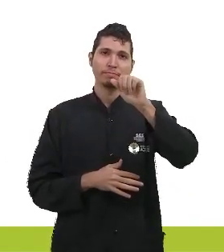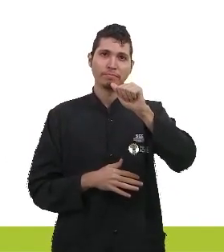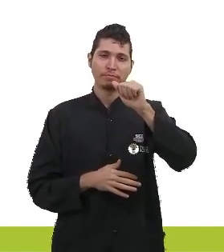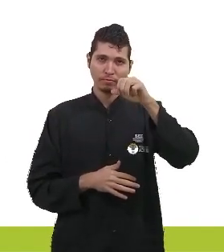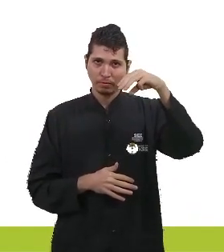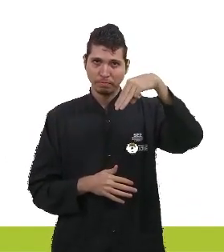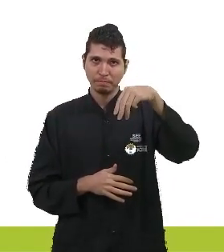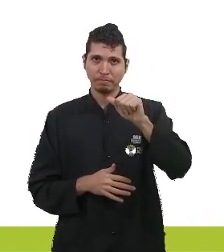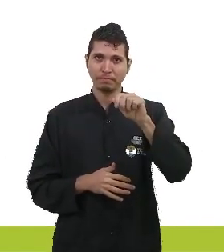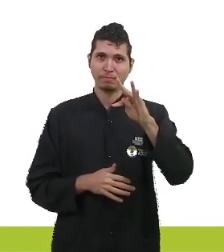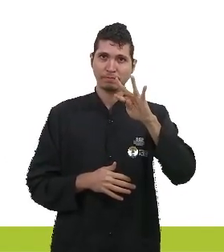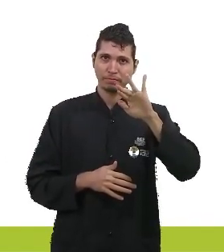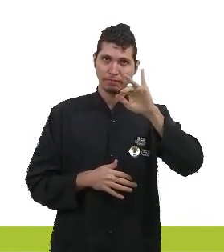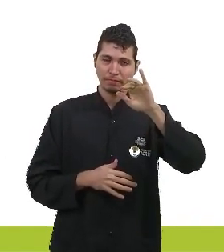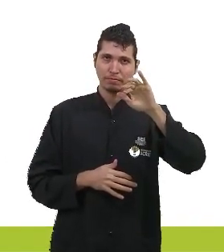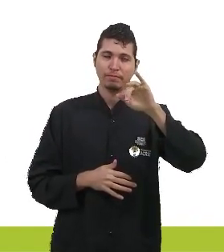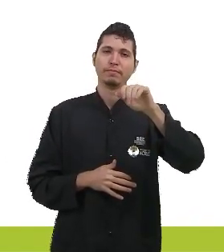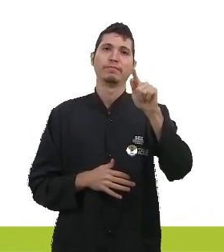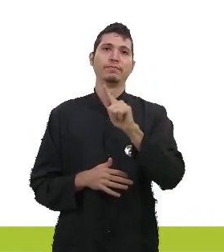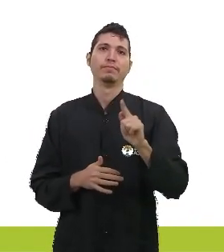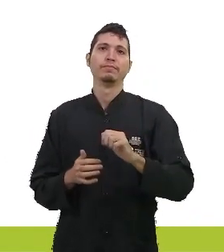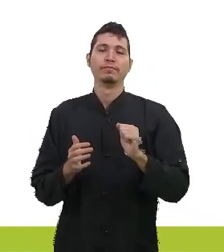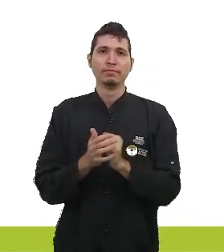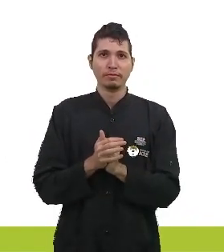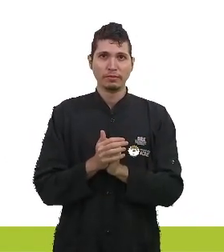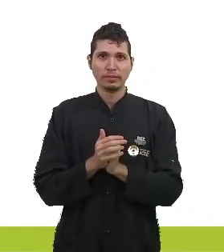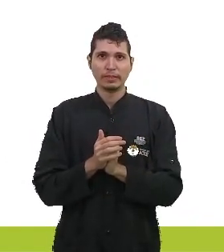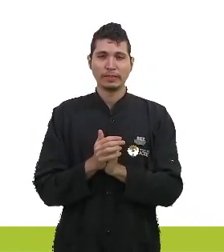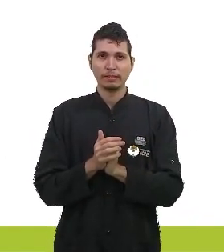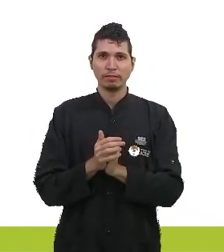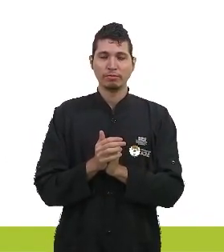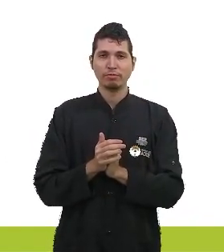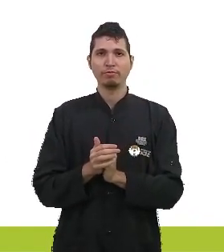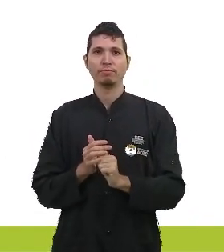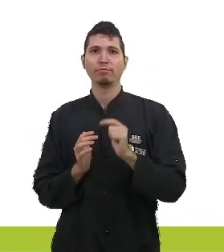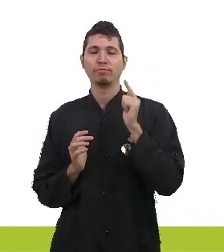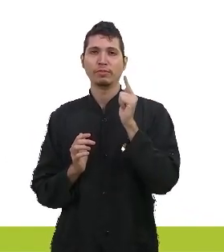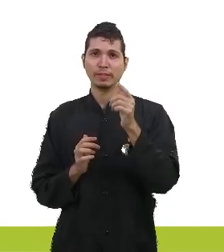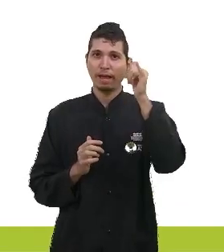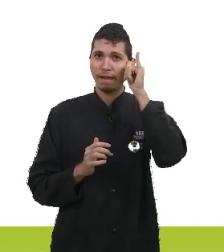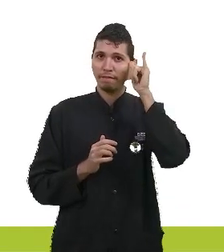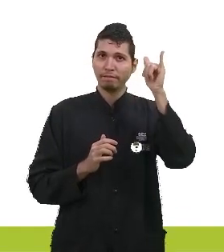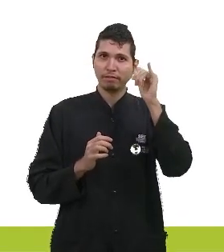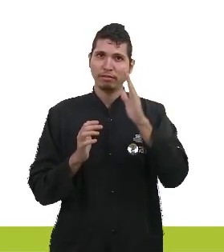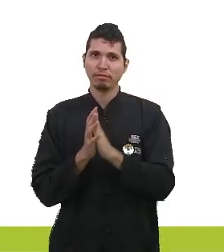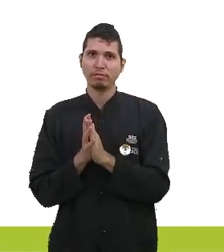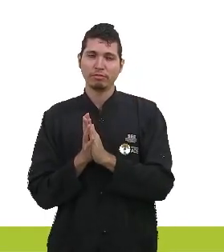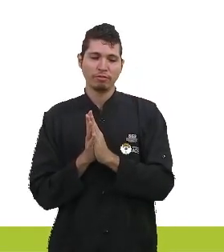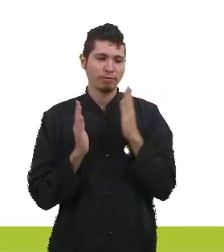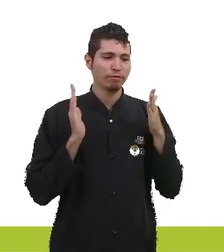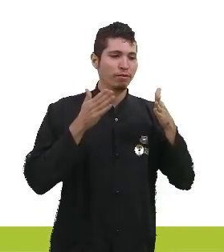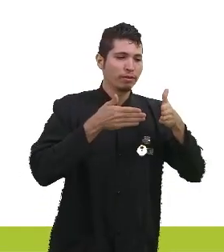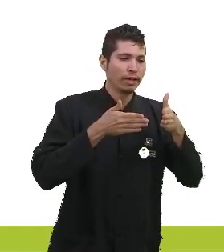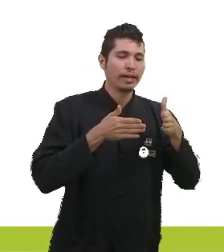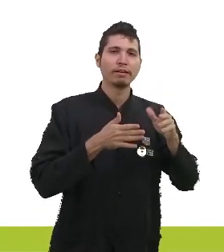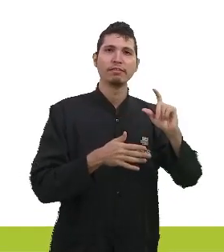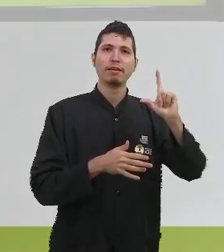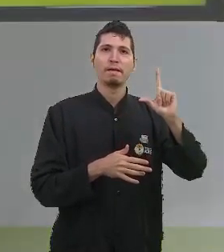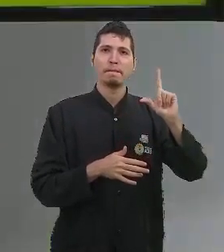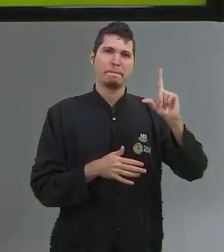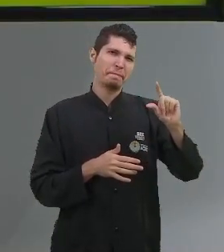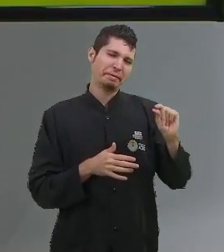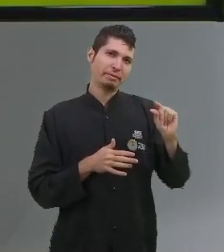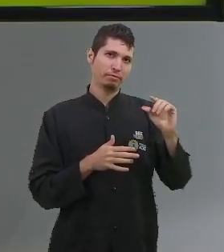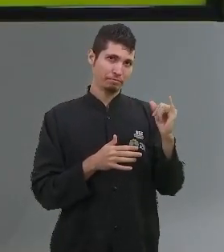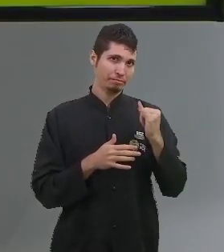você priorize as atividades com maior impacto, evitando que você desperdice em tarefas menos importantes. É aquilo de focar